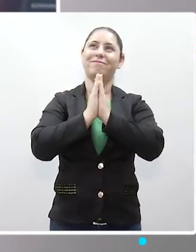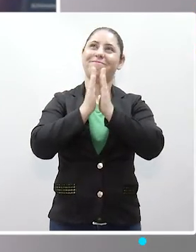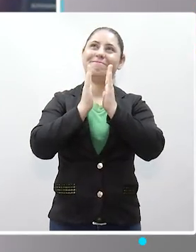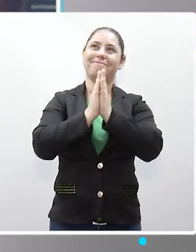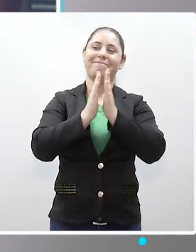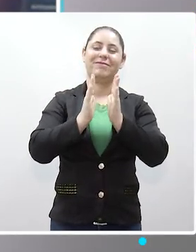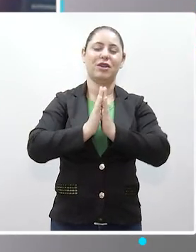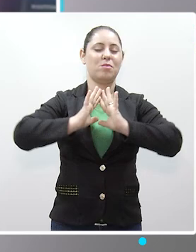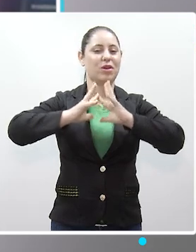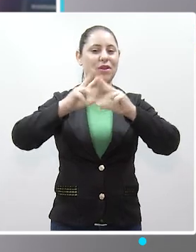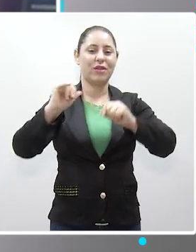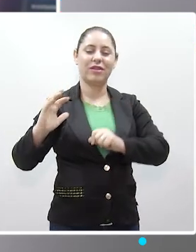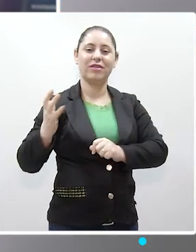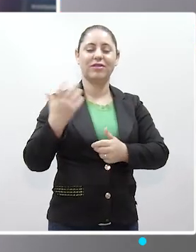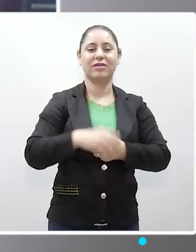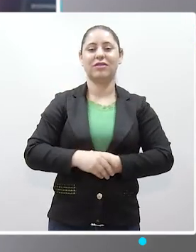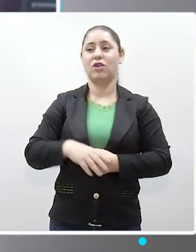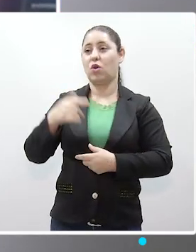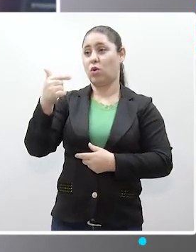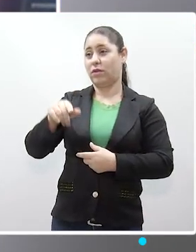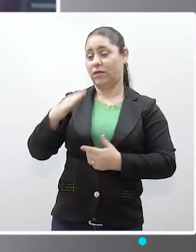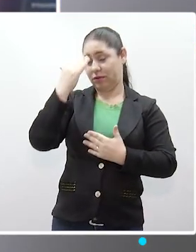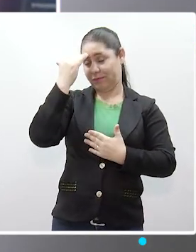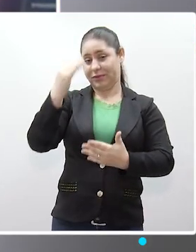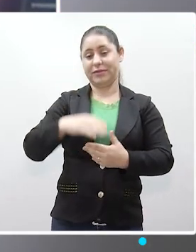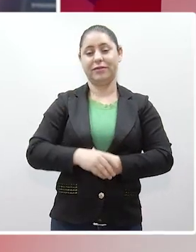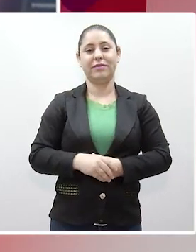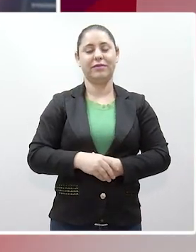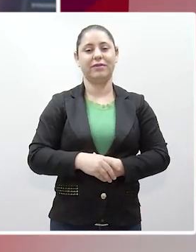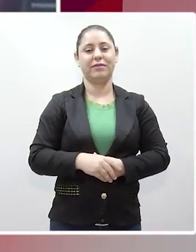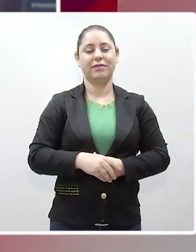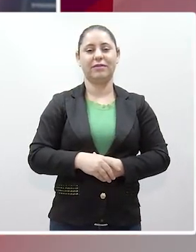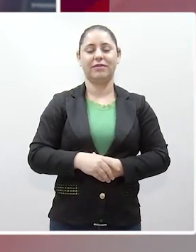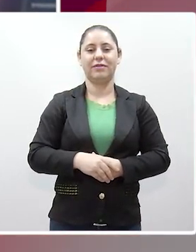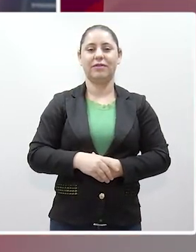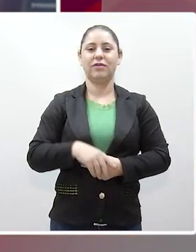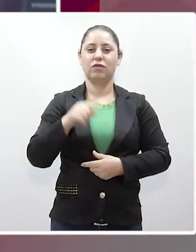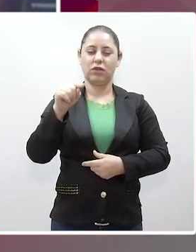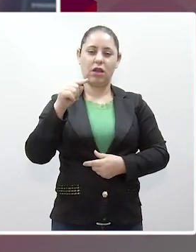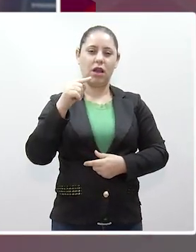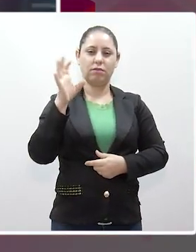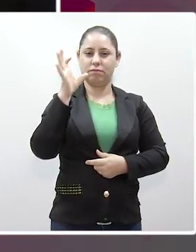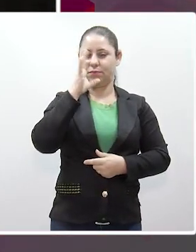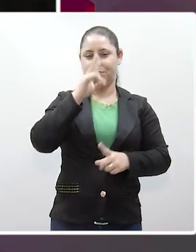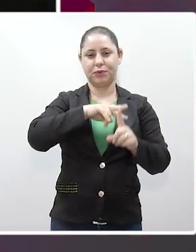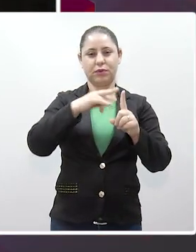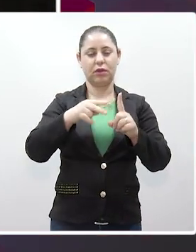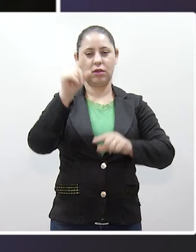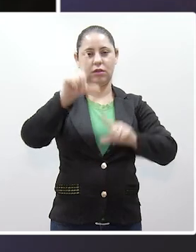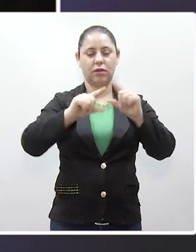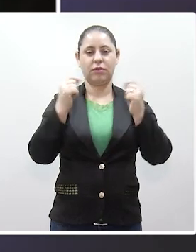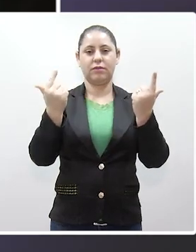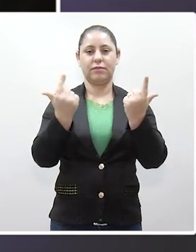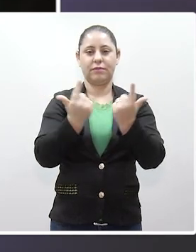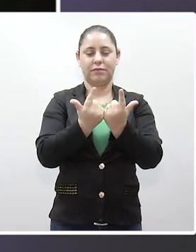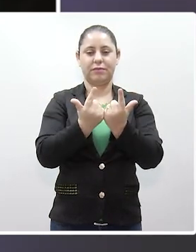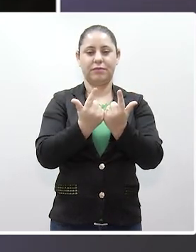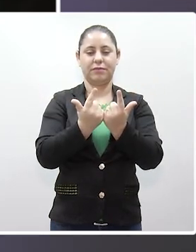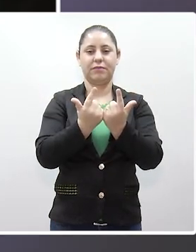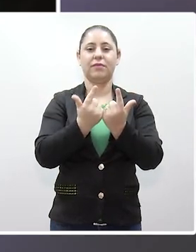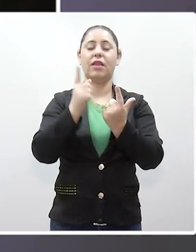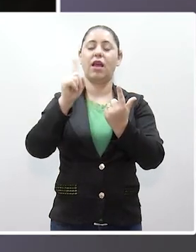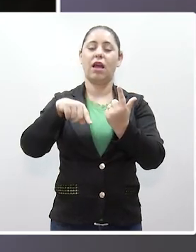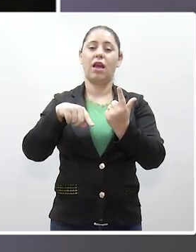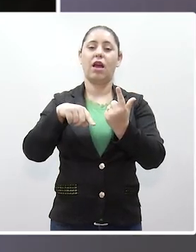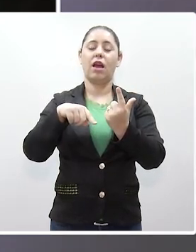isso tudo se materialize. Matheus, mais uma vez, muito obrigado. Bom, você acabou de acompanhar a Perspectiva aqui na TV Assembleia, lembrando que